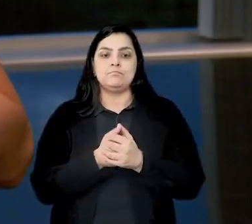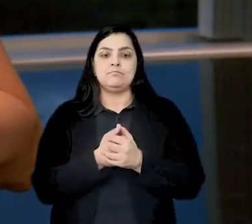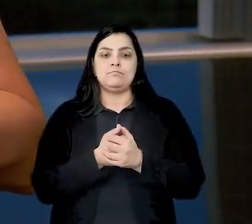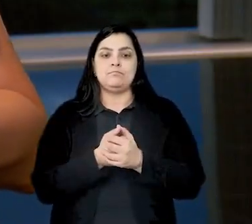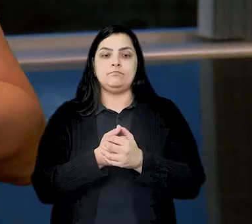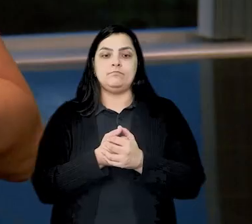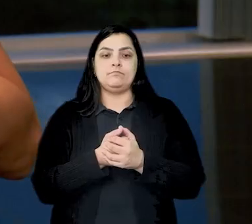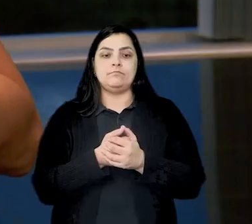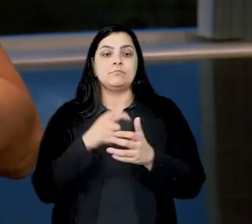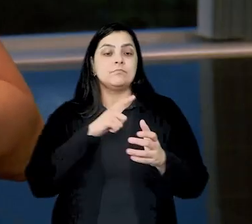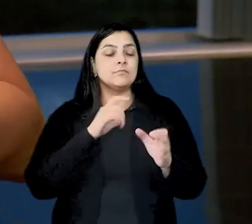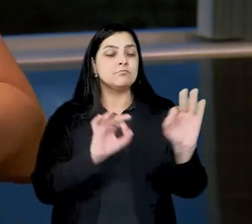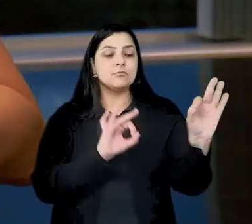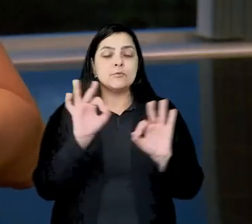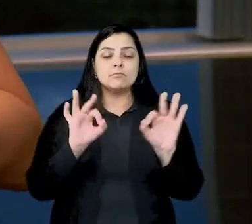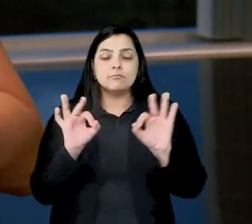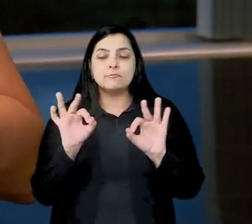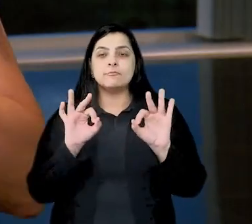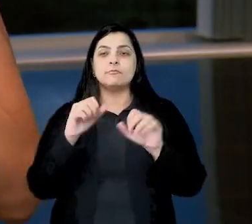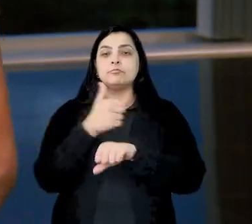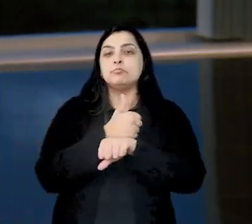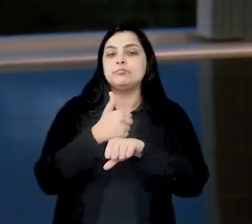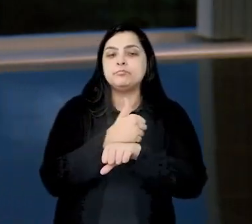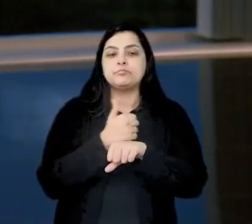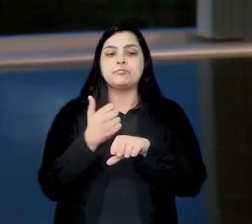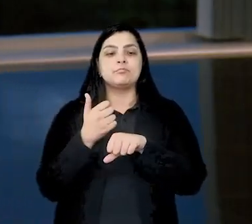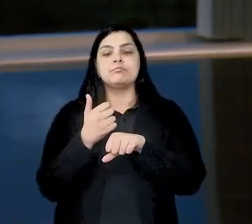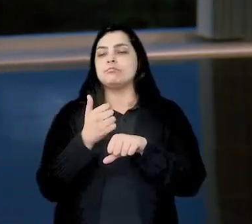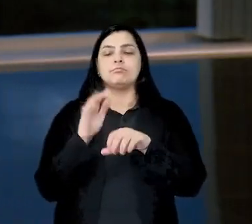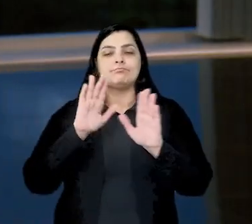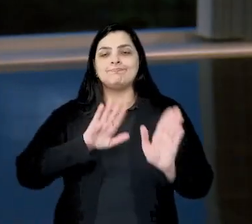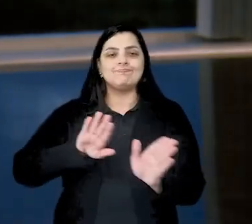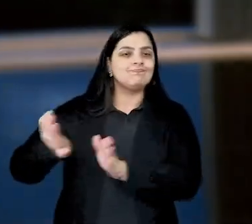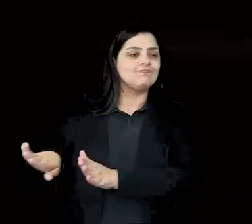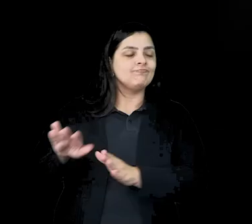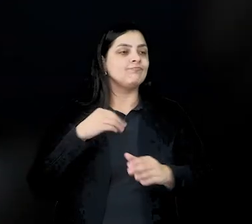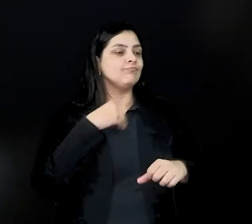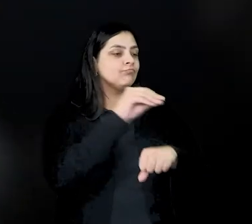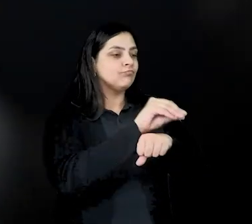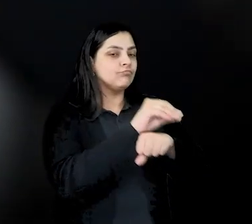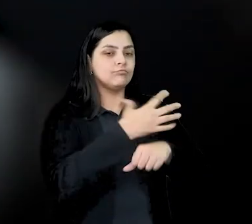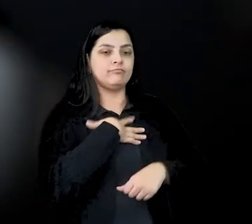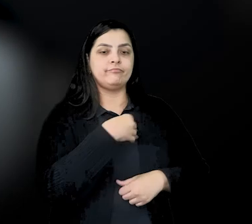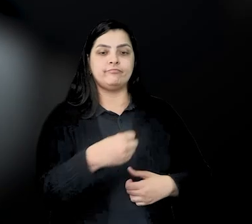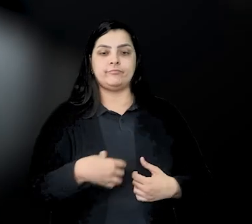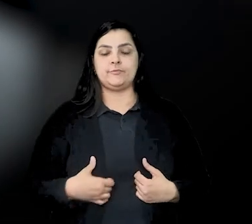trazer dos projetos profissionais e pessoal, estou cuidado.